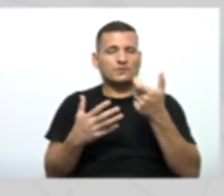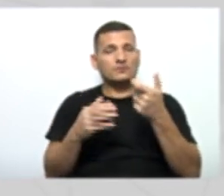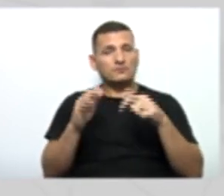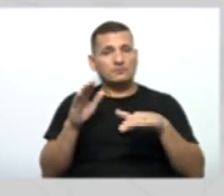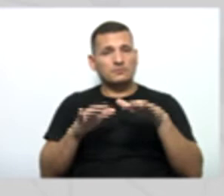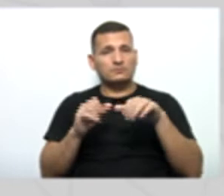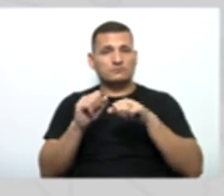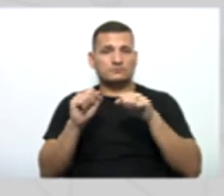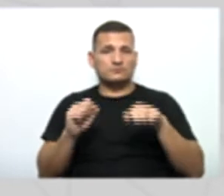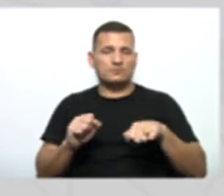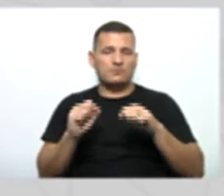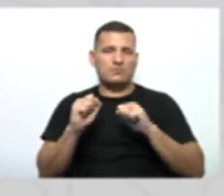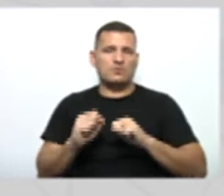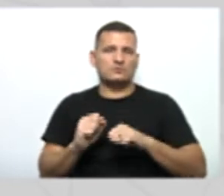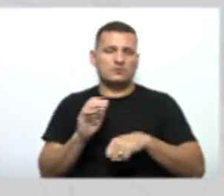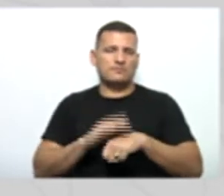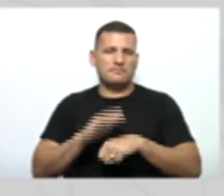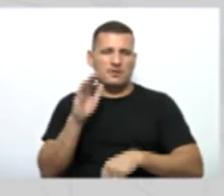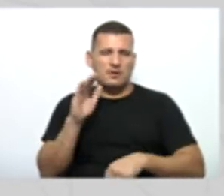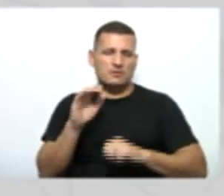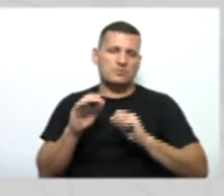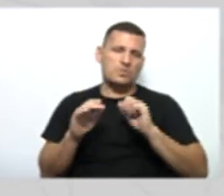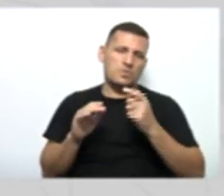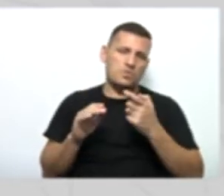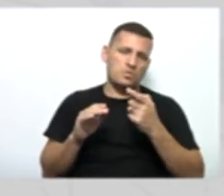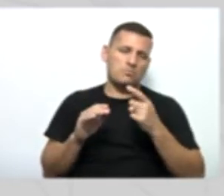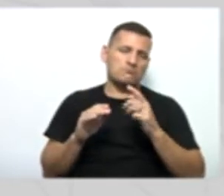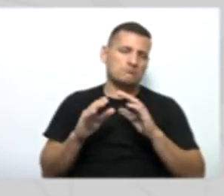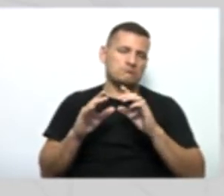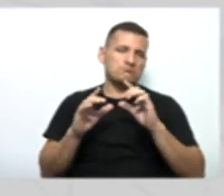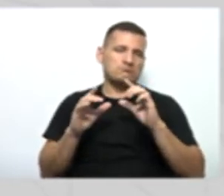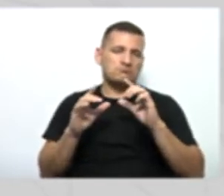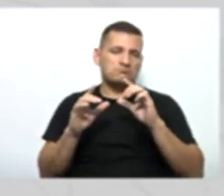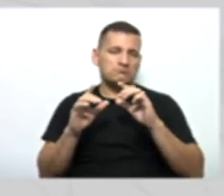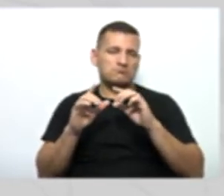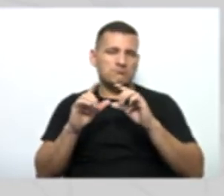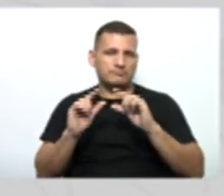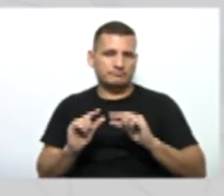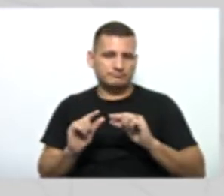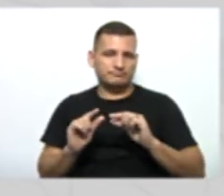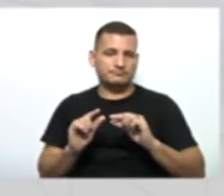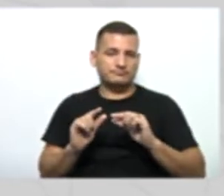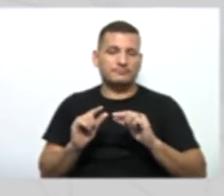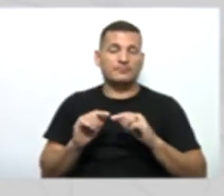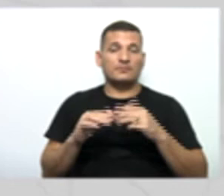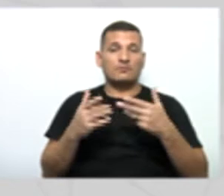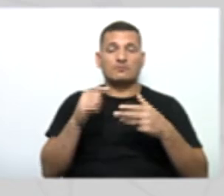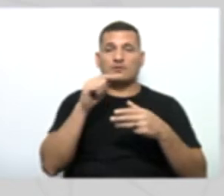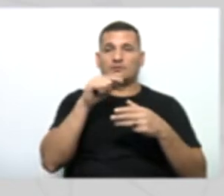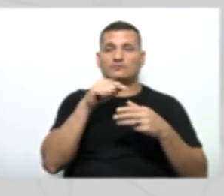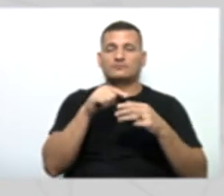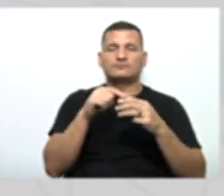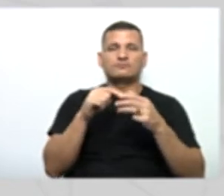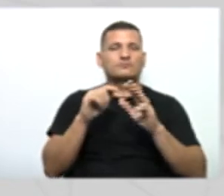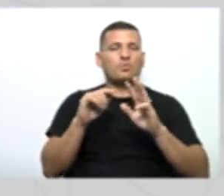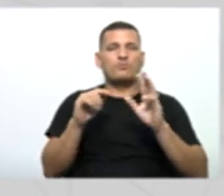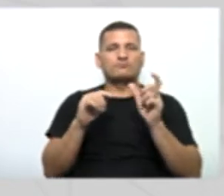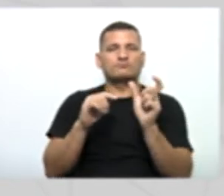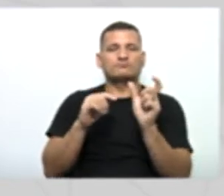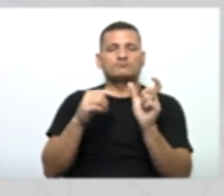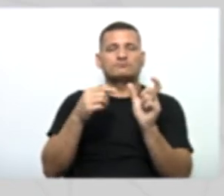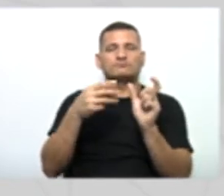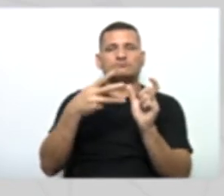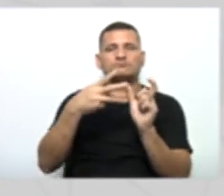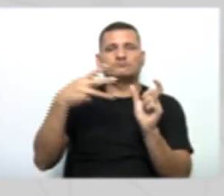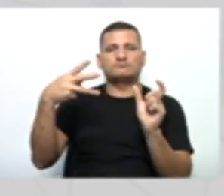menos. Nesse caso aqui, ó, os atributos que foram necessários, ó, foram esses três. Ó. Mas, como eu falei, Eu